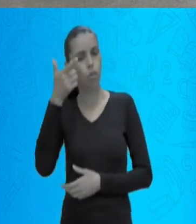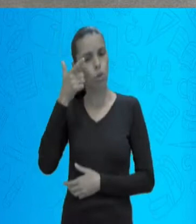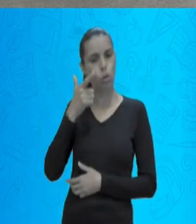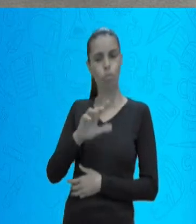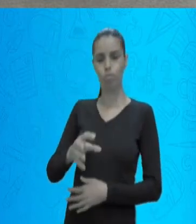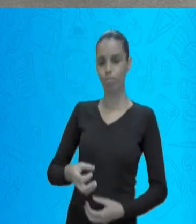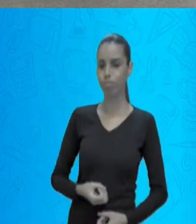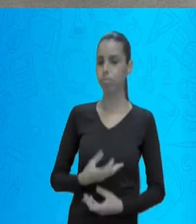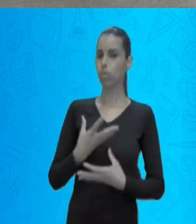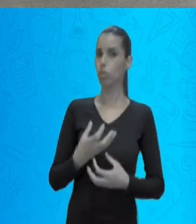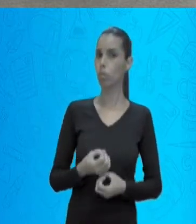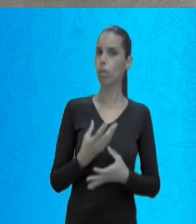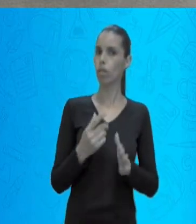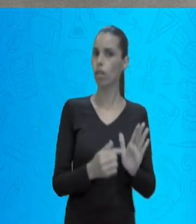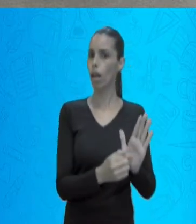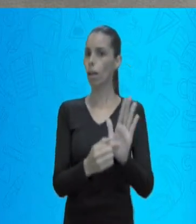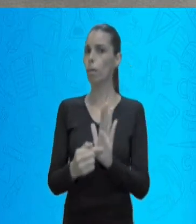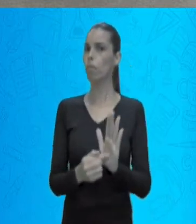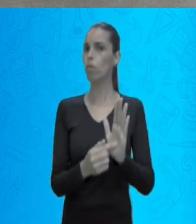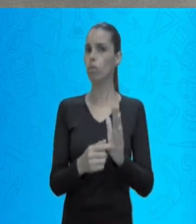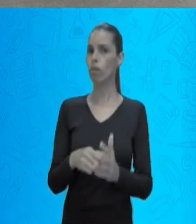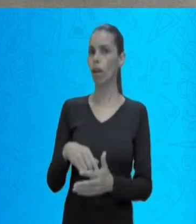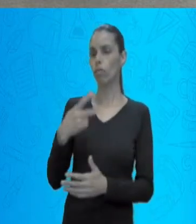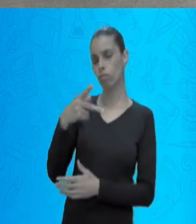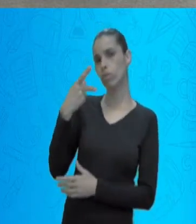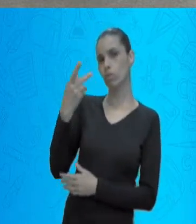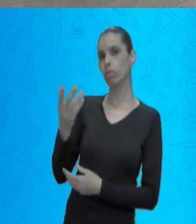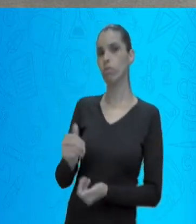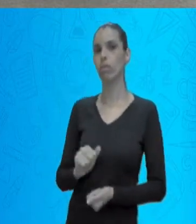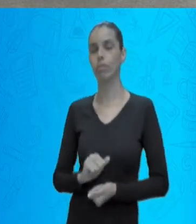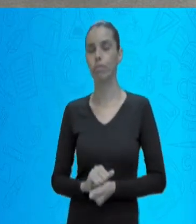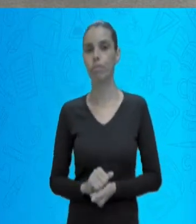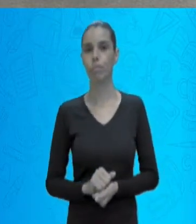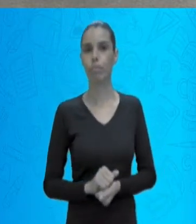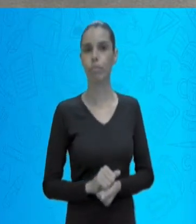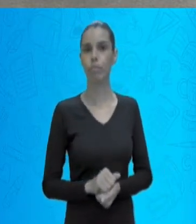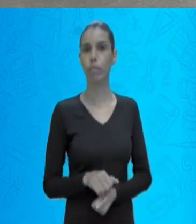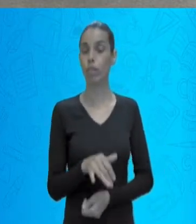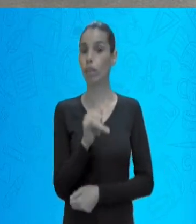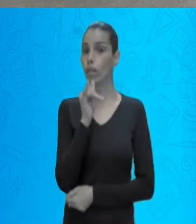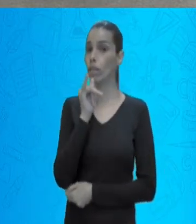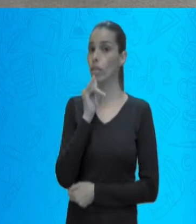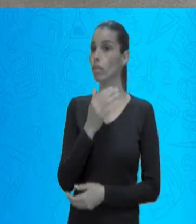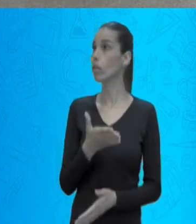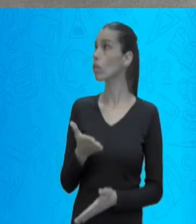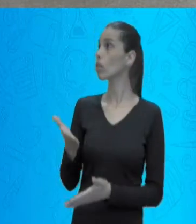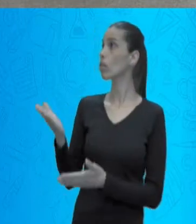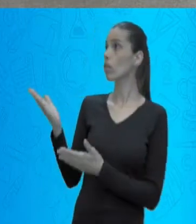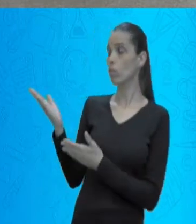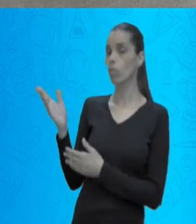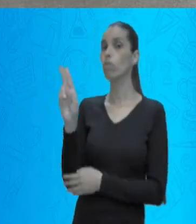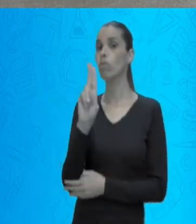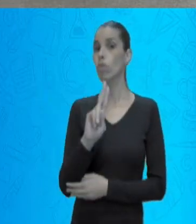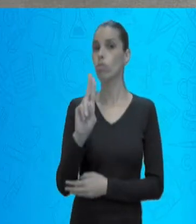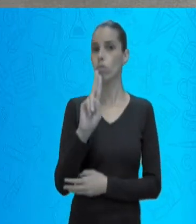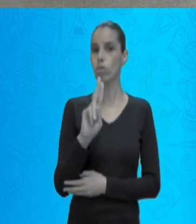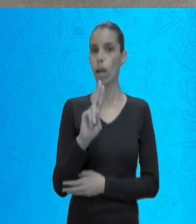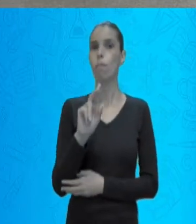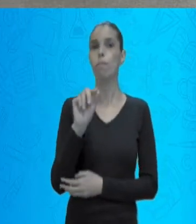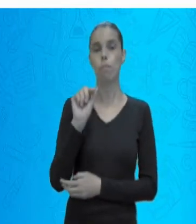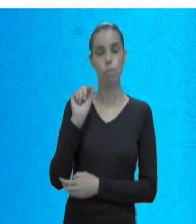dizer. Então vamos lá. Vou dar um exemplo e vou fazer com pontuação e sem